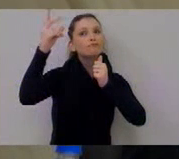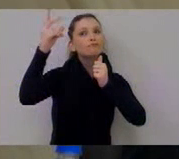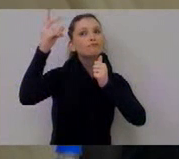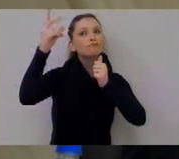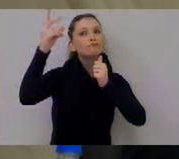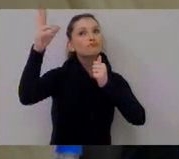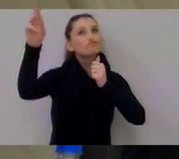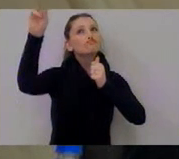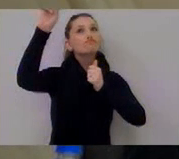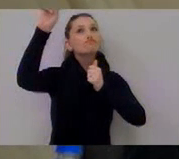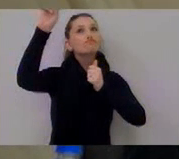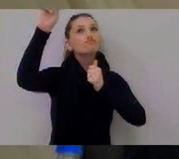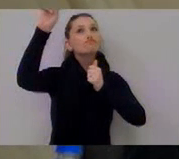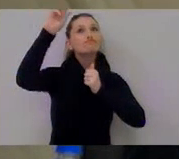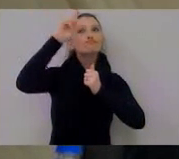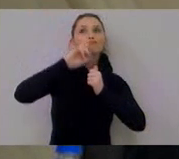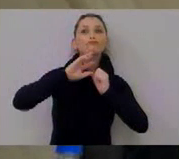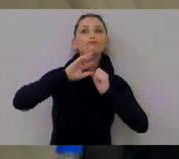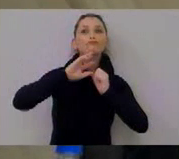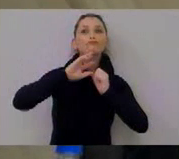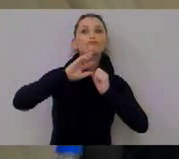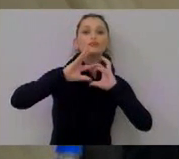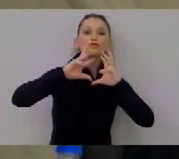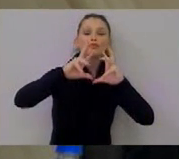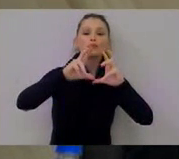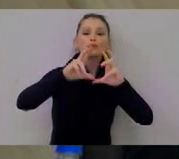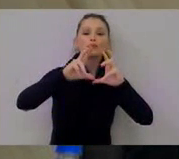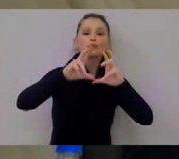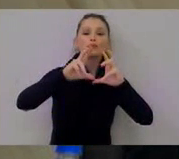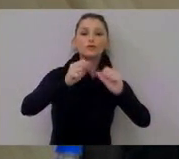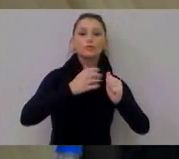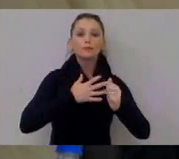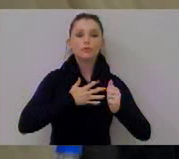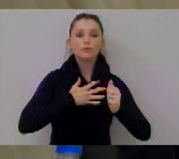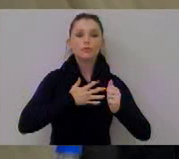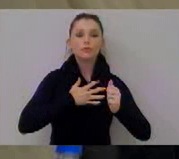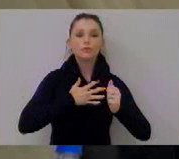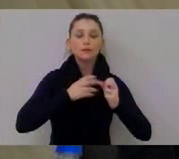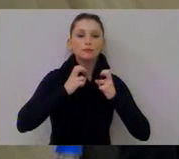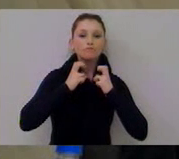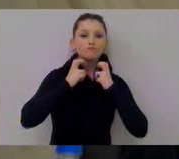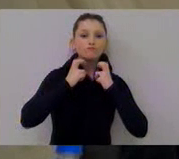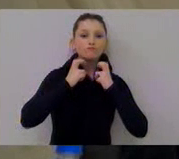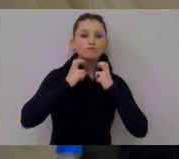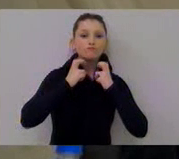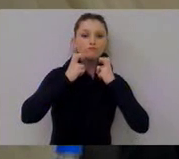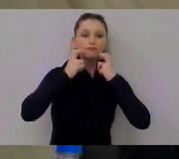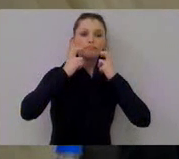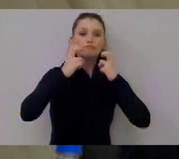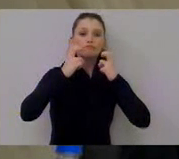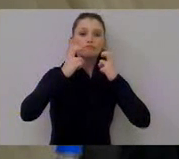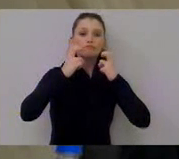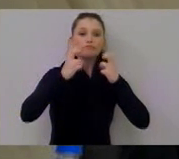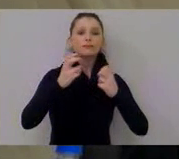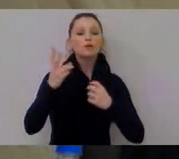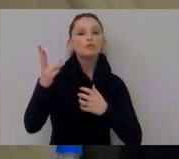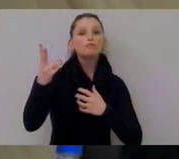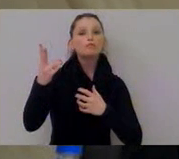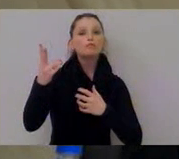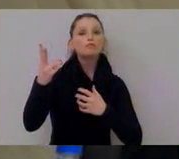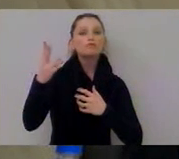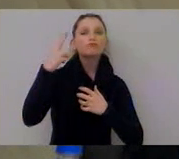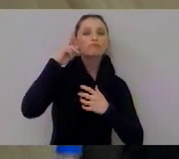os meus temores me livrou. Olhai para